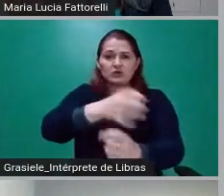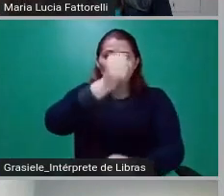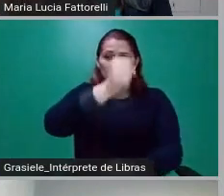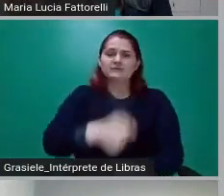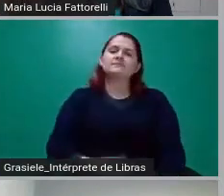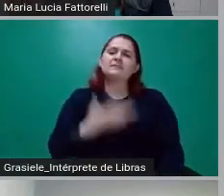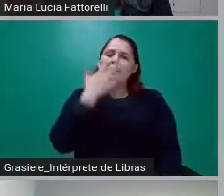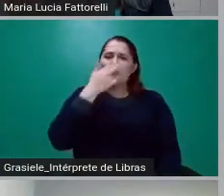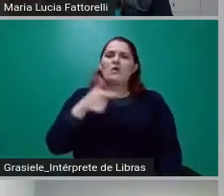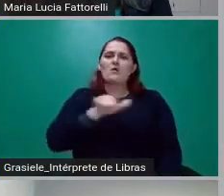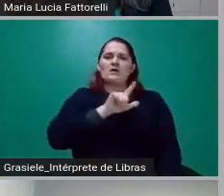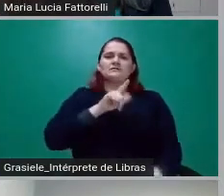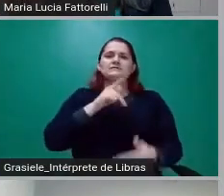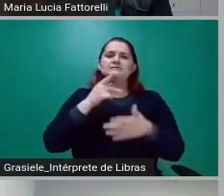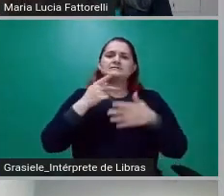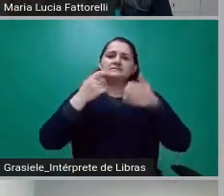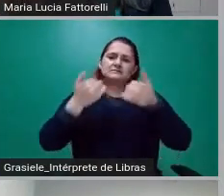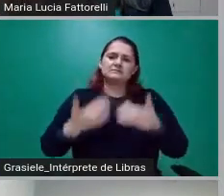professora.